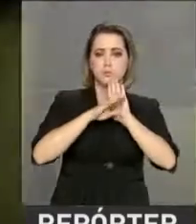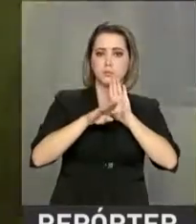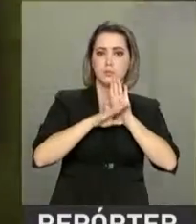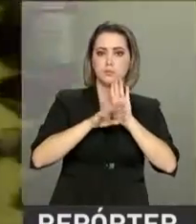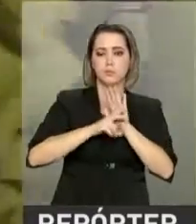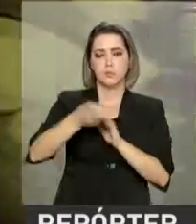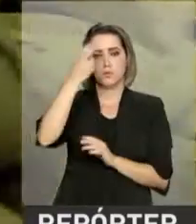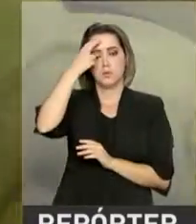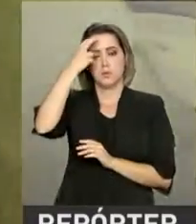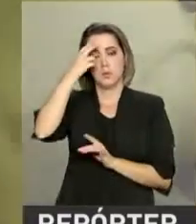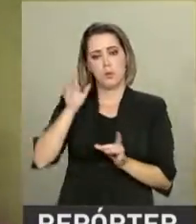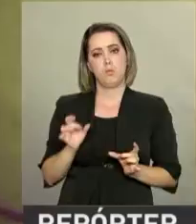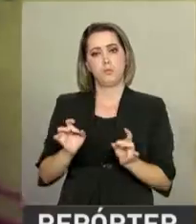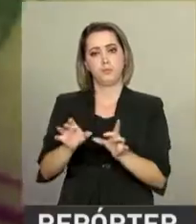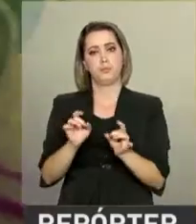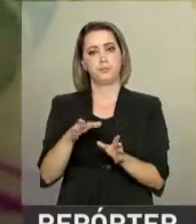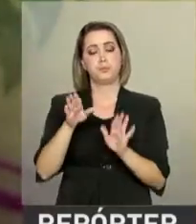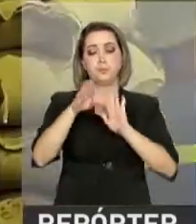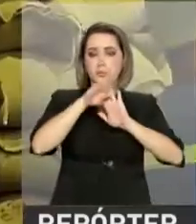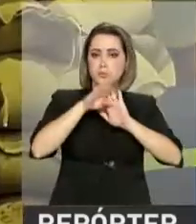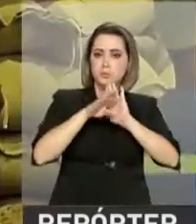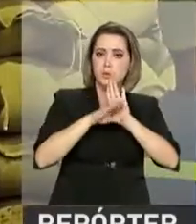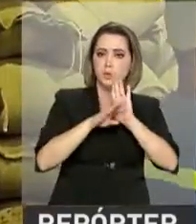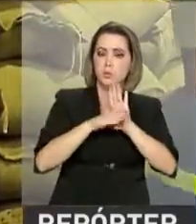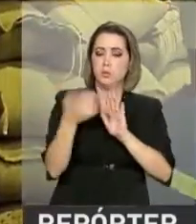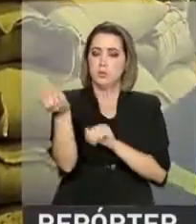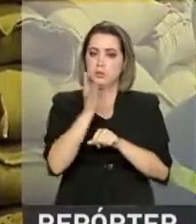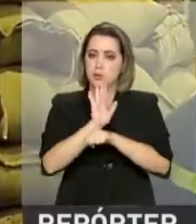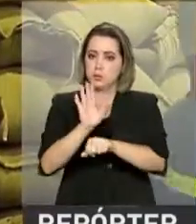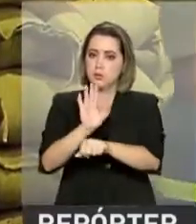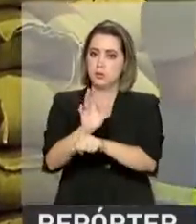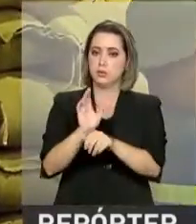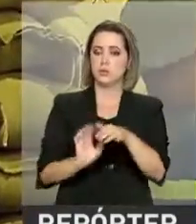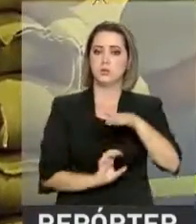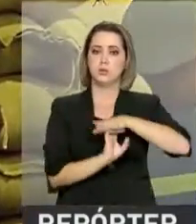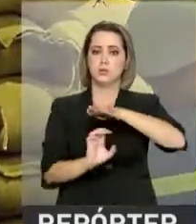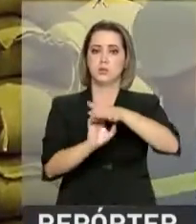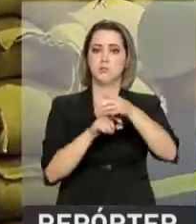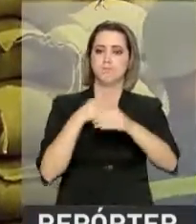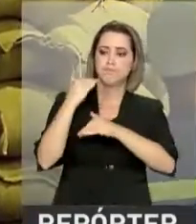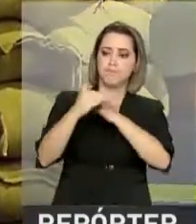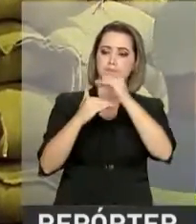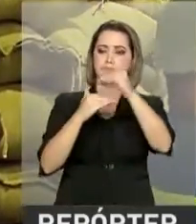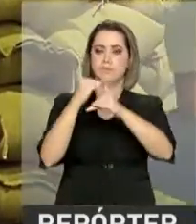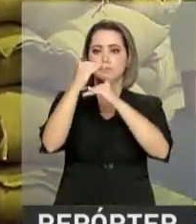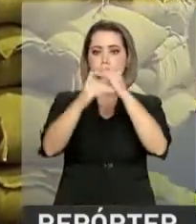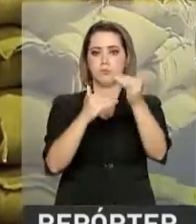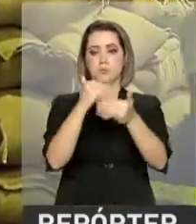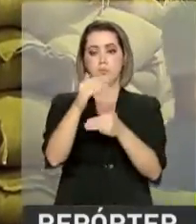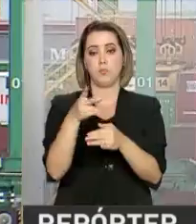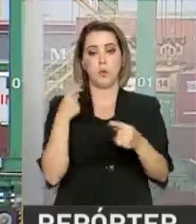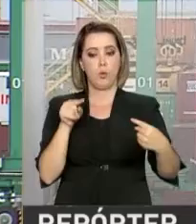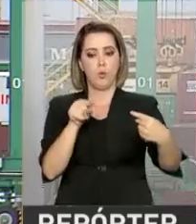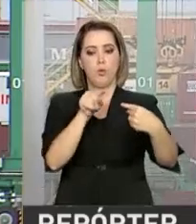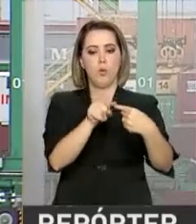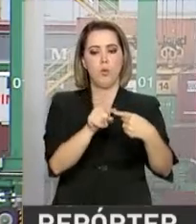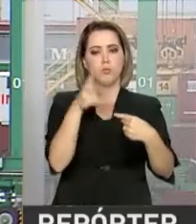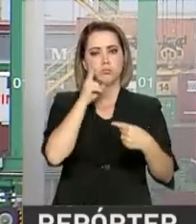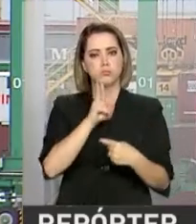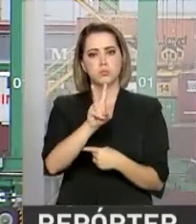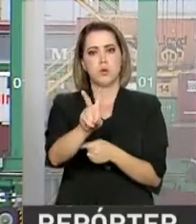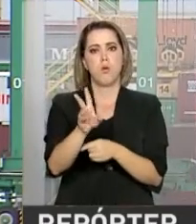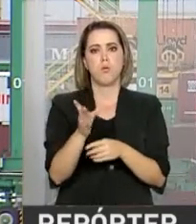da Cultura Exportadora. O plano quer ajudar empresas a exportarem cada dia mais, com foco na avaliação